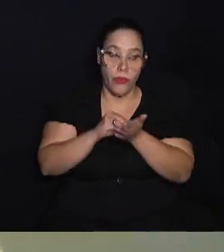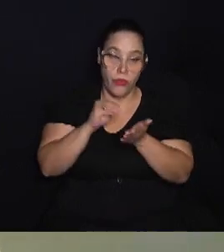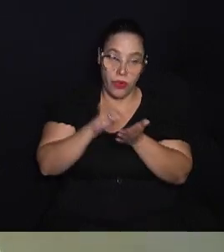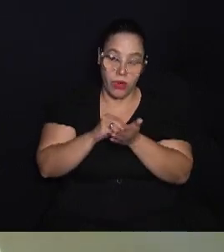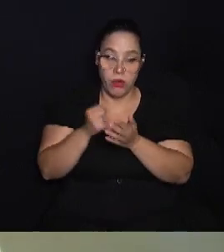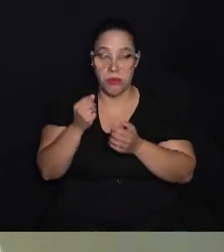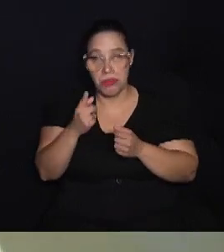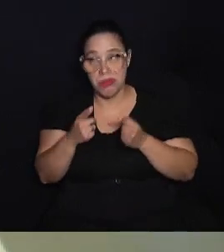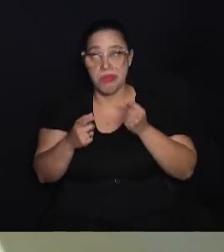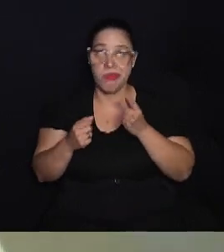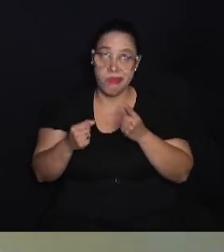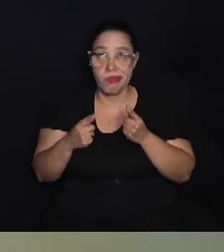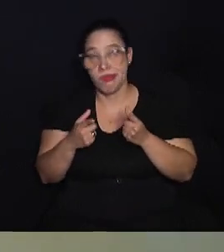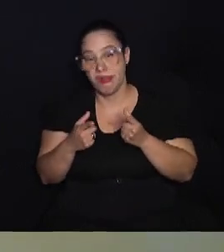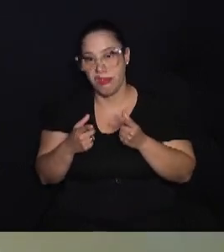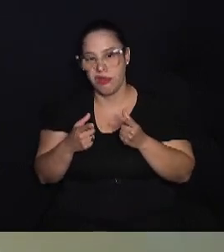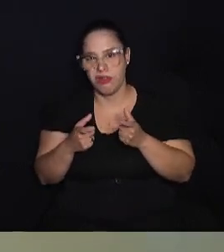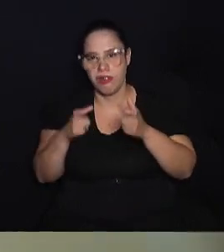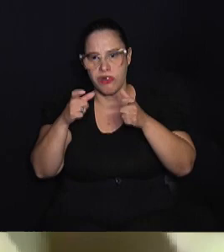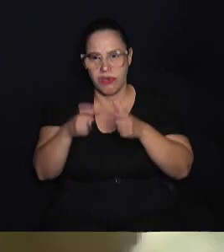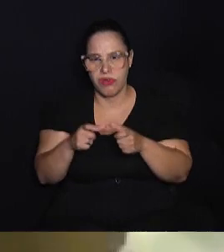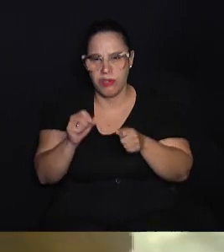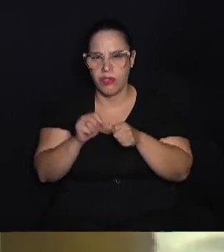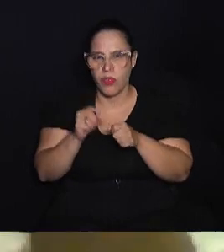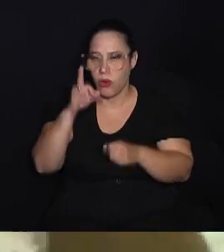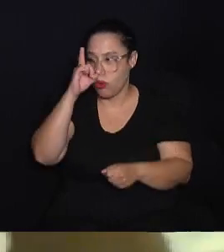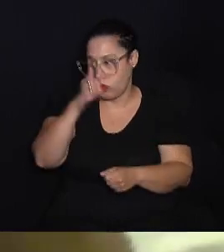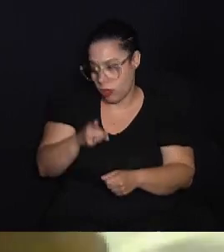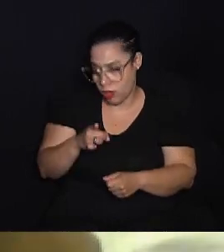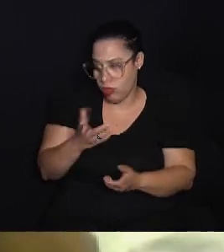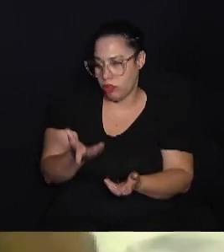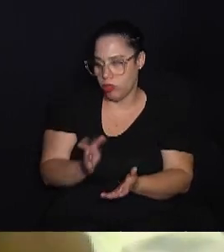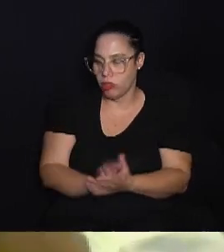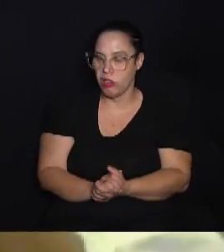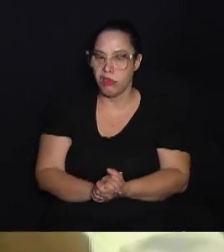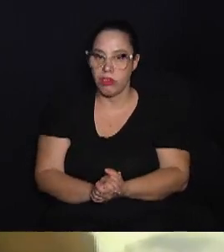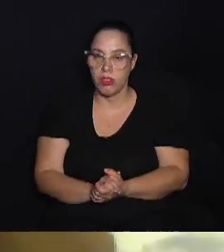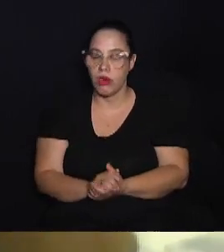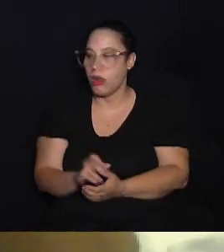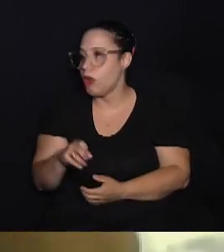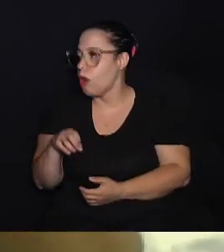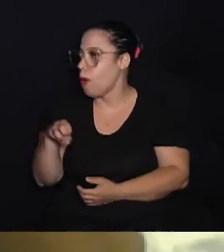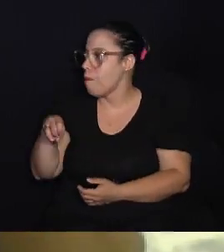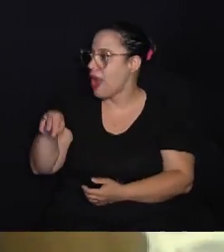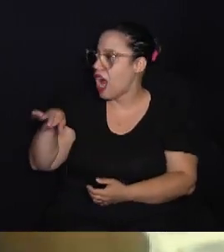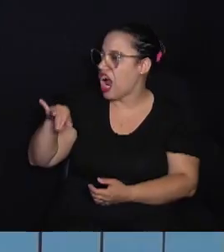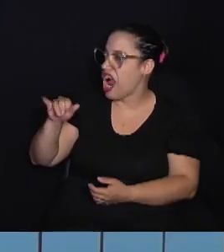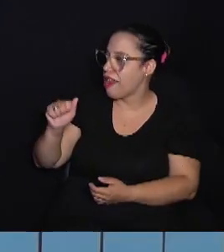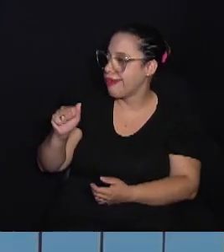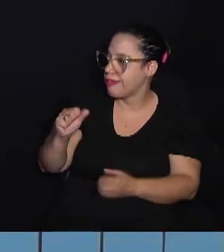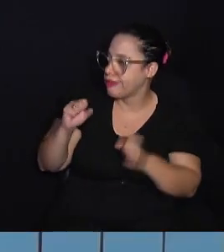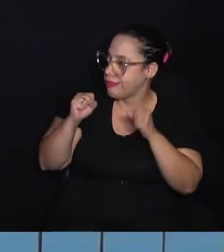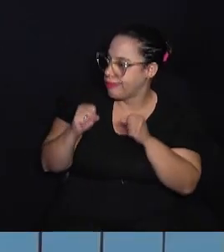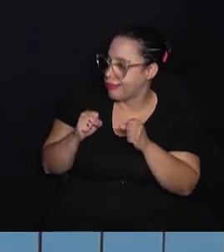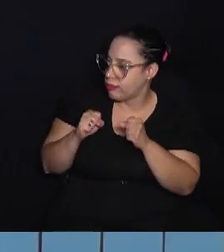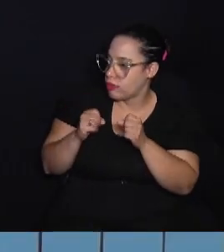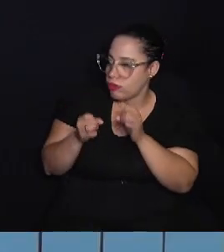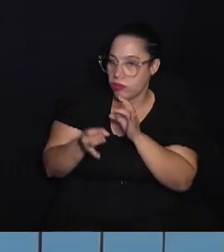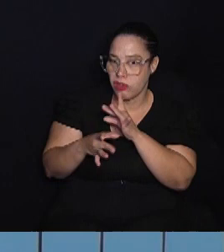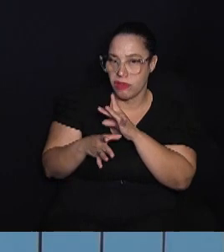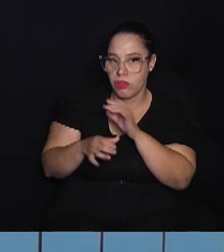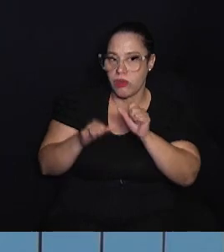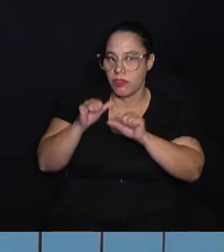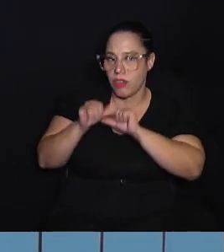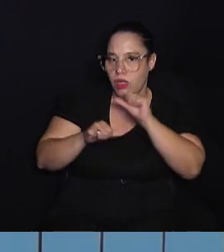substância. Então, é assim que a gente vai fazendo o diagnóstico. Márcia, agora a gente pode então concluir que